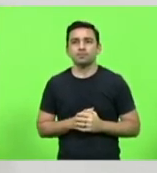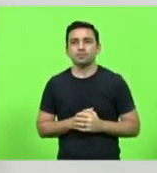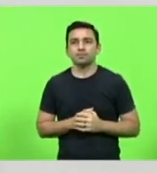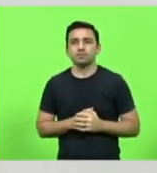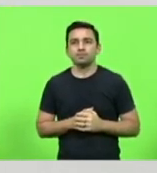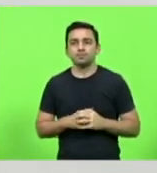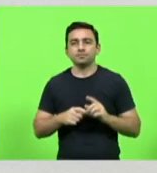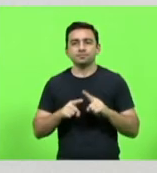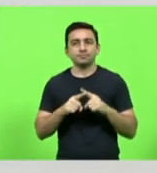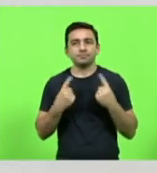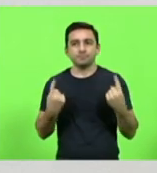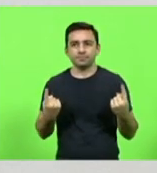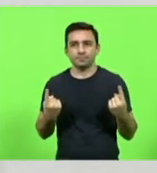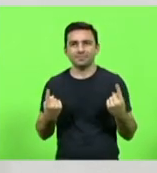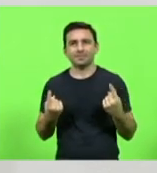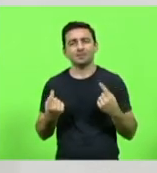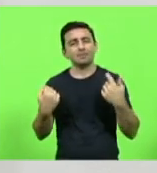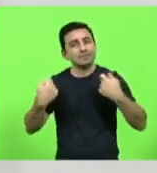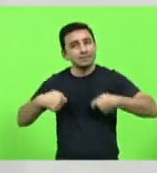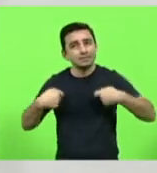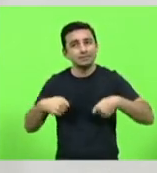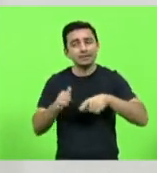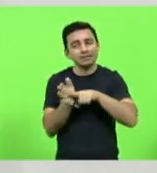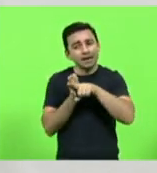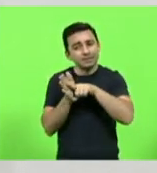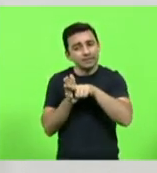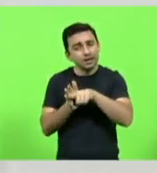Então, tem que se analisar o todo.